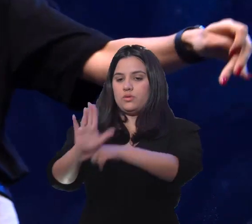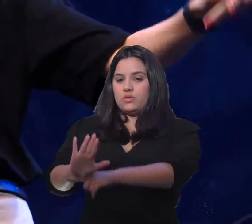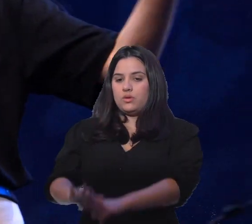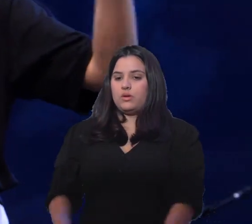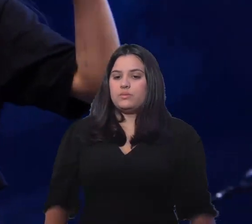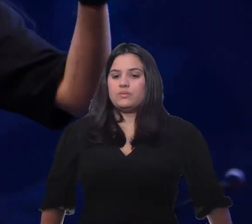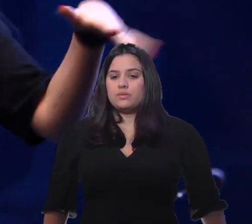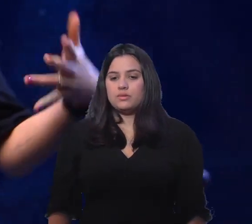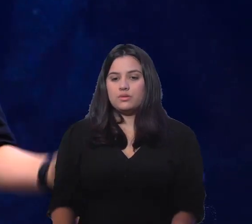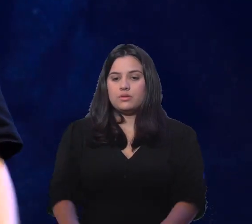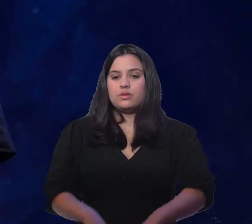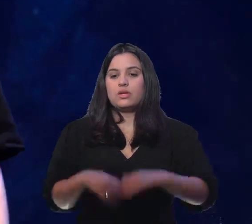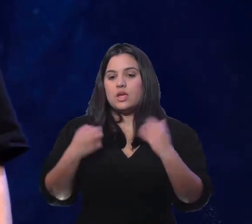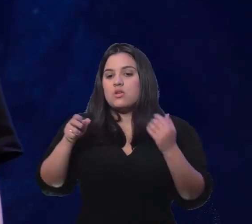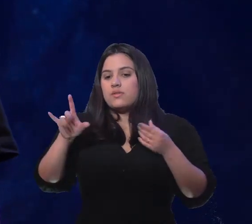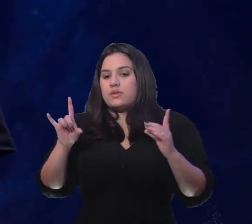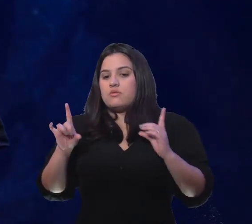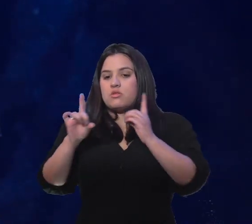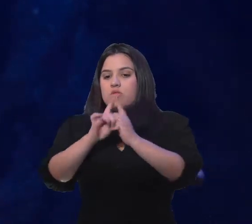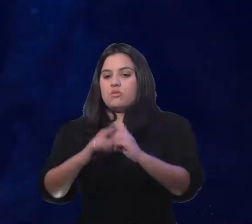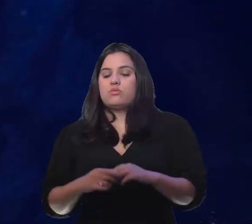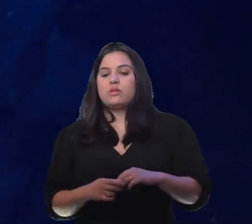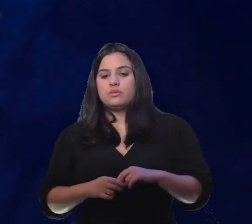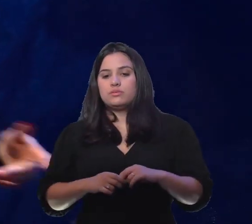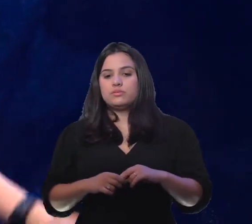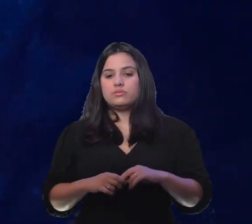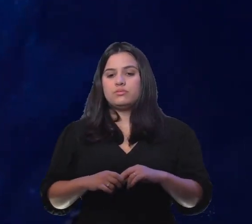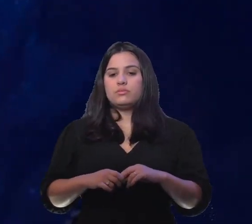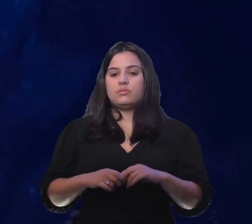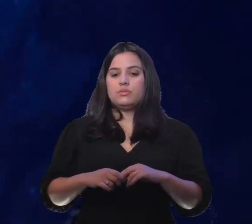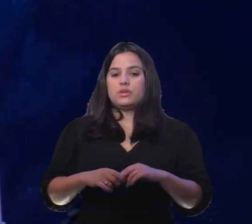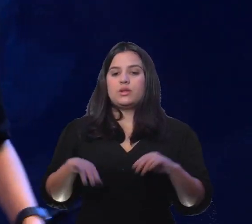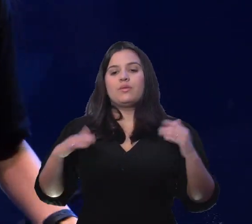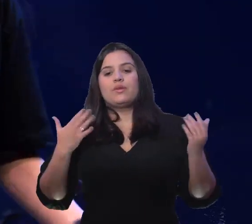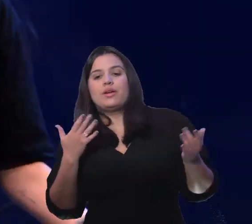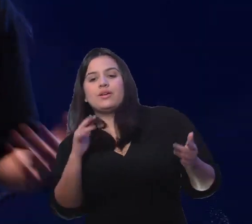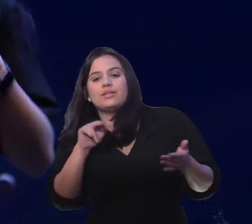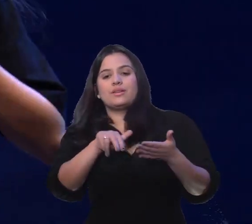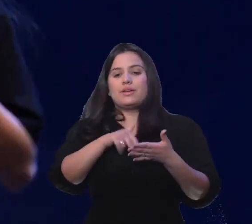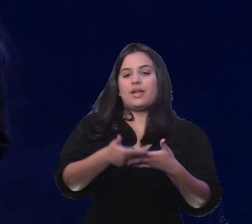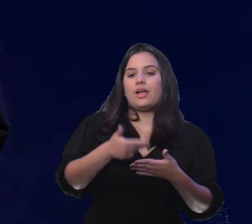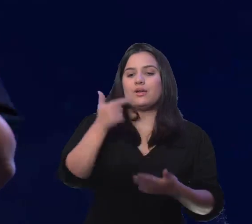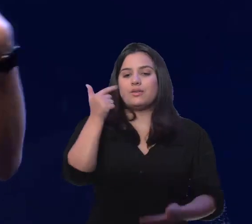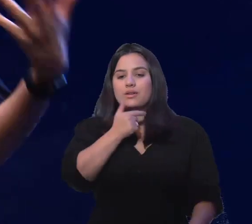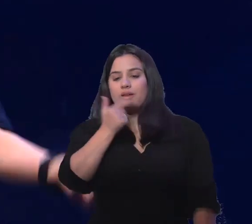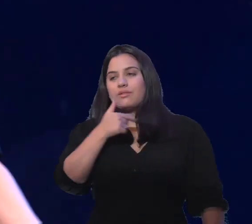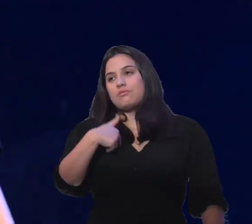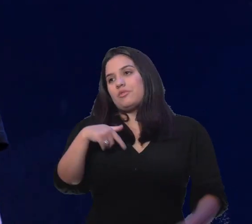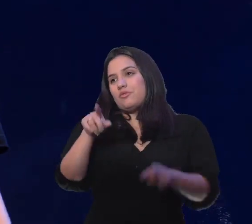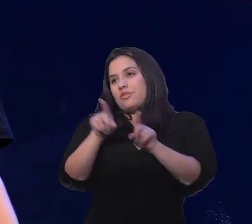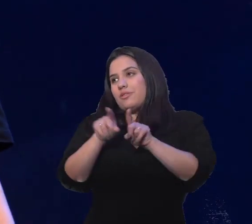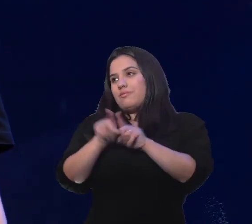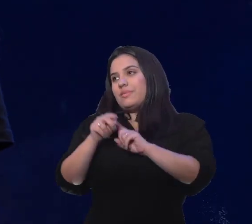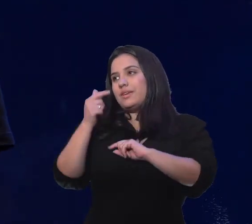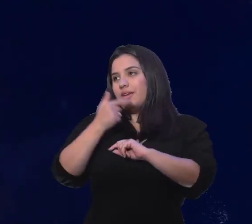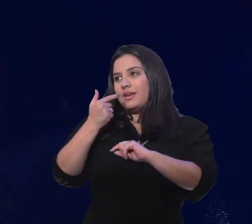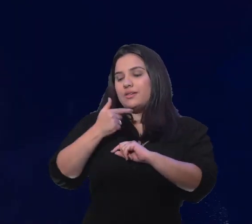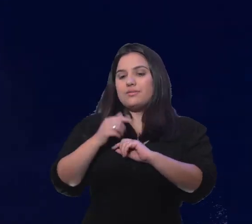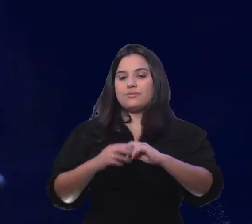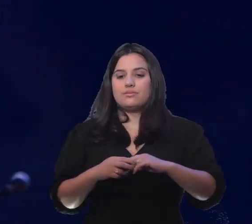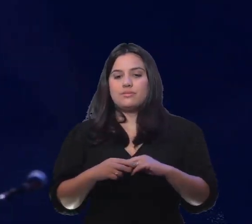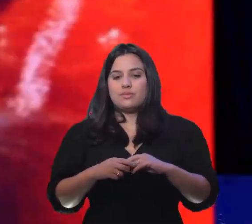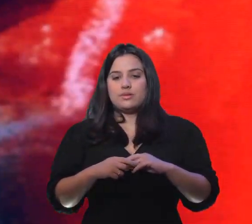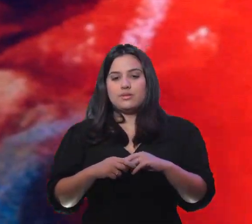elas descendo. Então vai lá encontrar elas e tal, beleza. Aí eu tipo, ela caiu, que engraçado. Eu também caí, vamos nos divertir muito sobre isso,